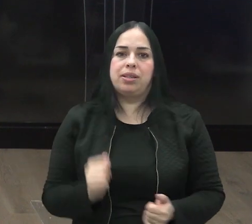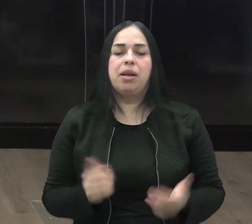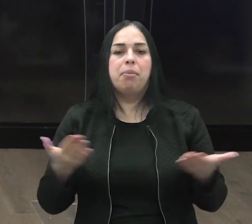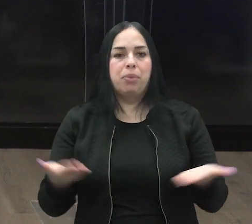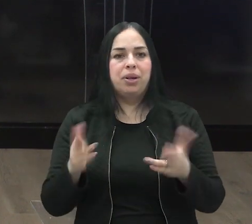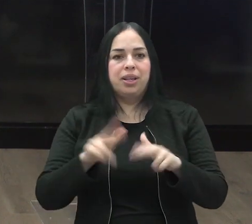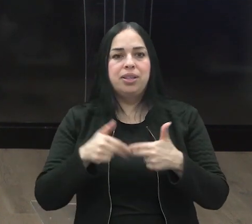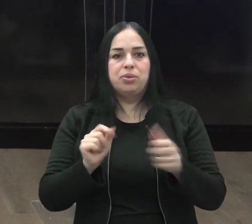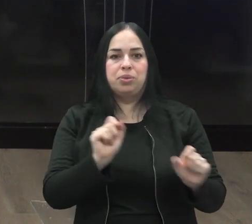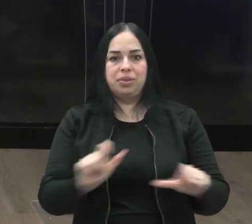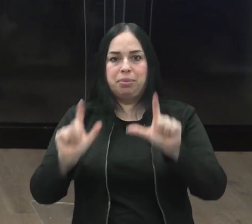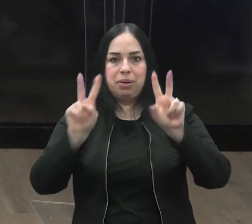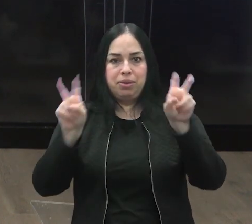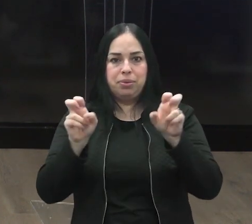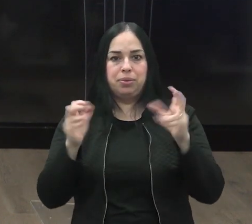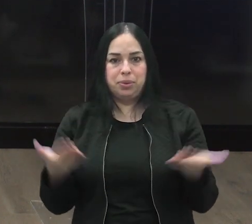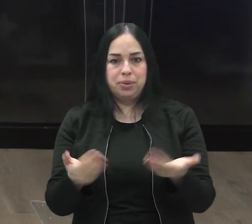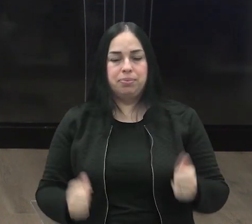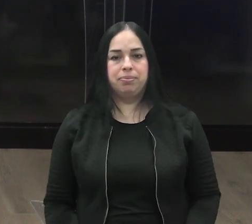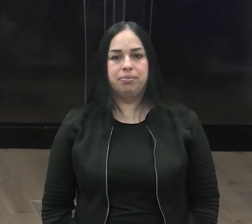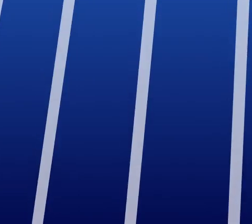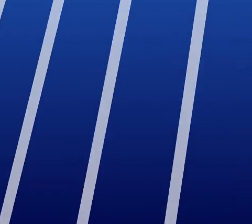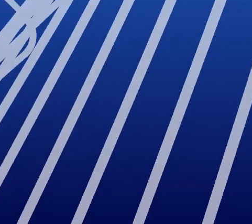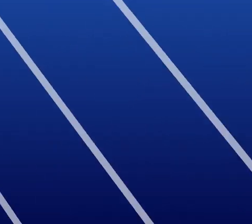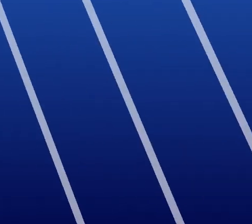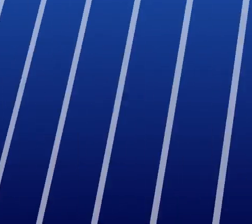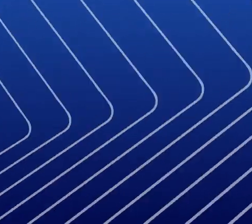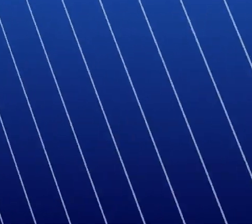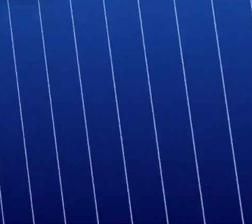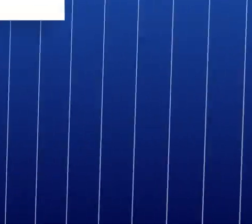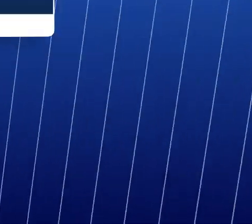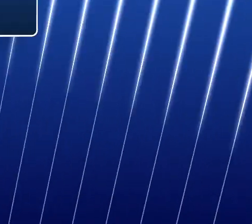tema de hoje do quadro Boletim Entrevista.